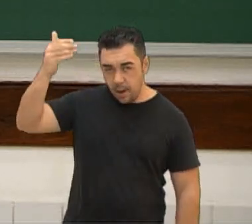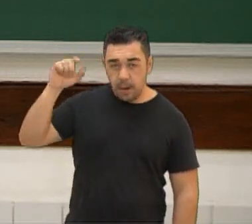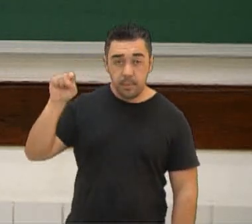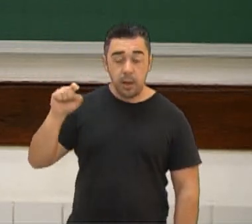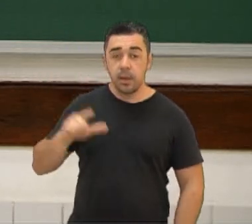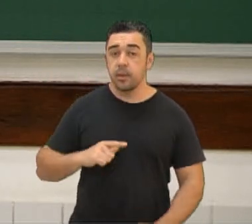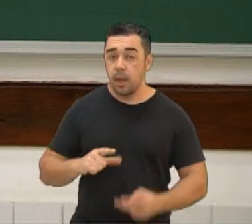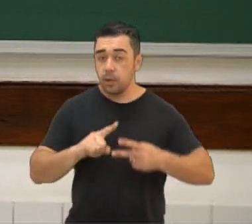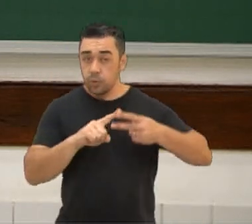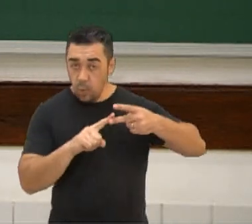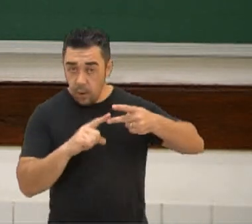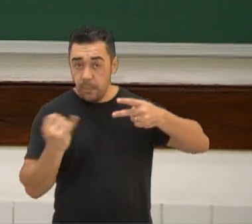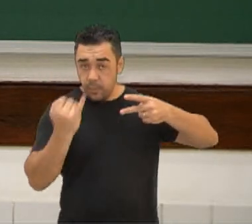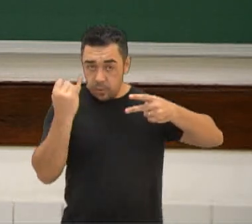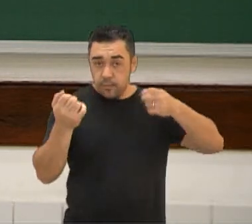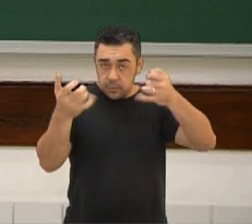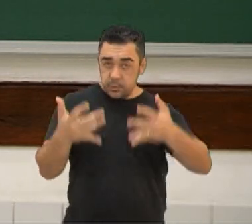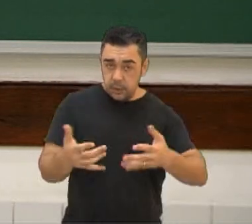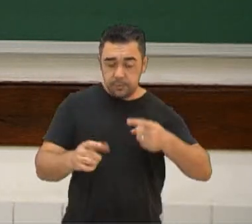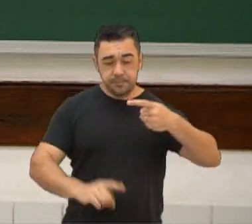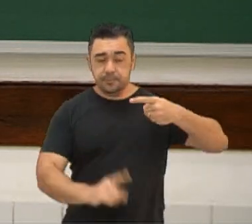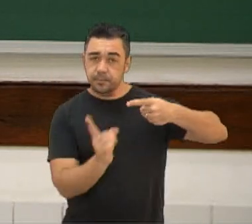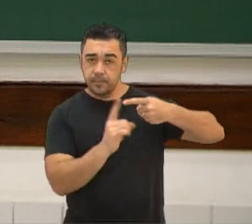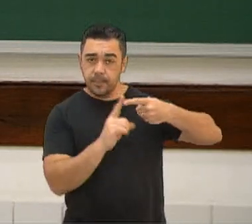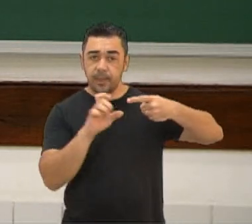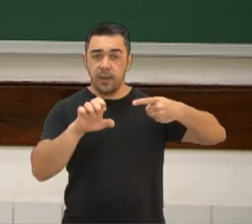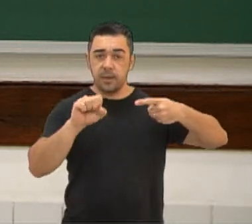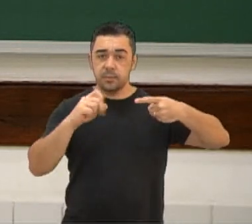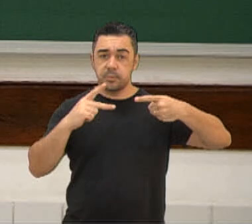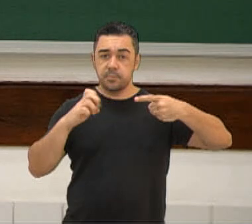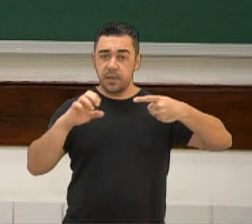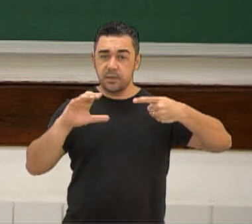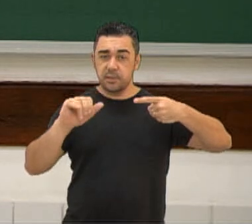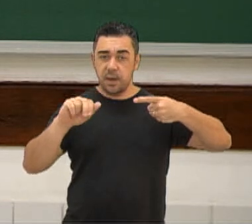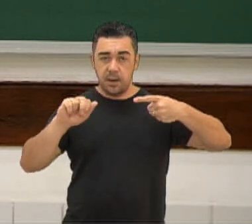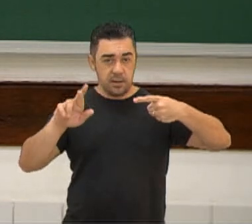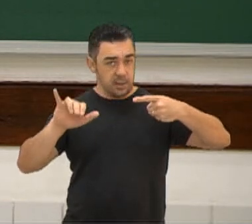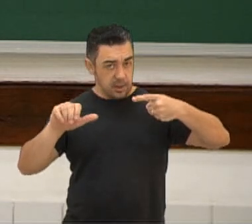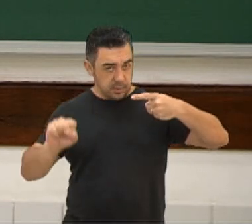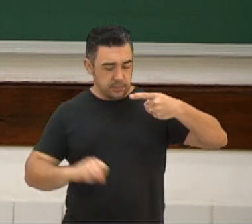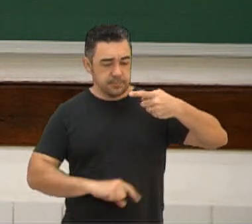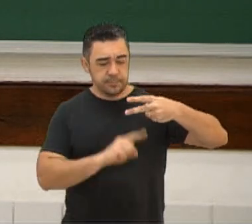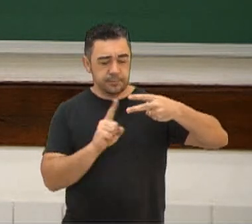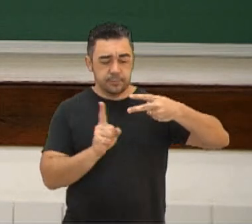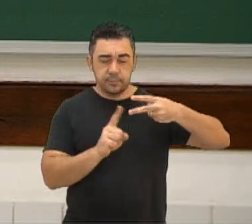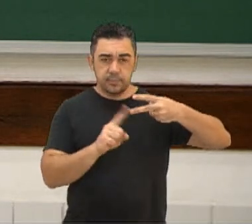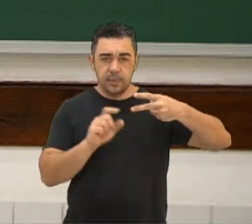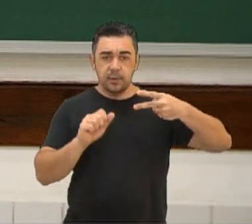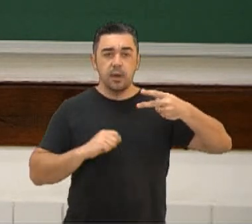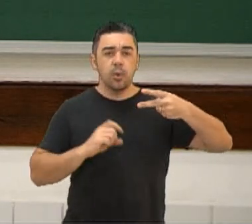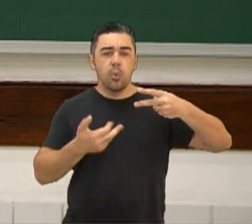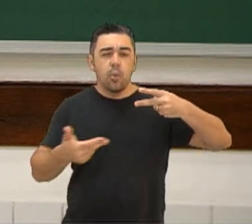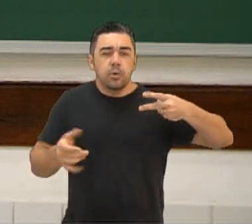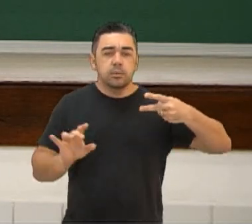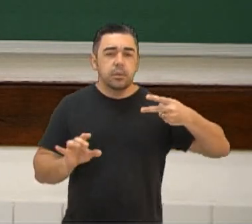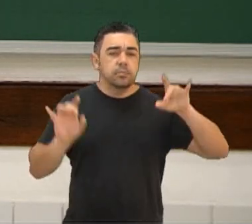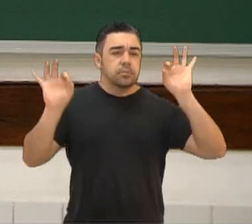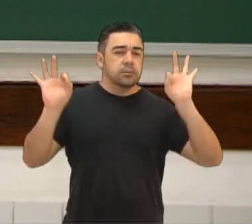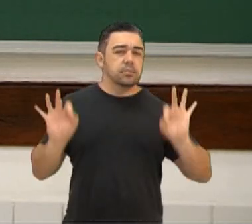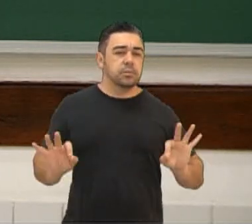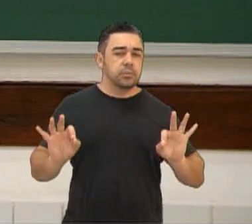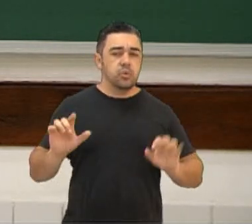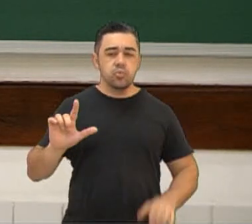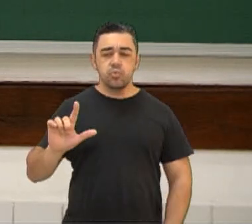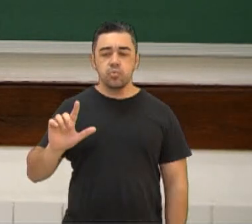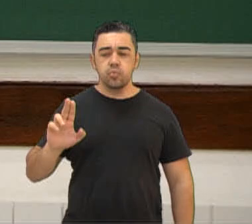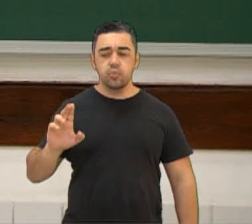importantes que a gente já vai falar, que são as especiarias, já explico para vocês, e os artigos de luxo, né?